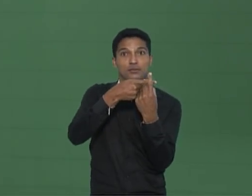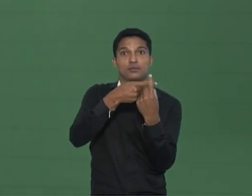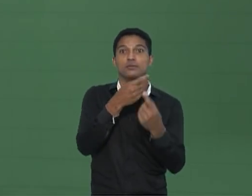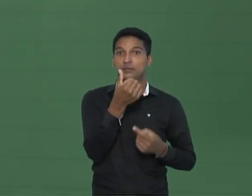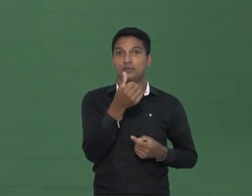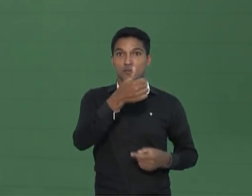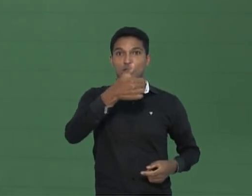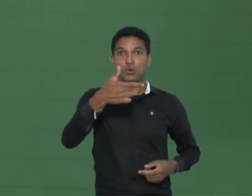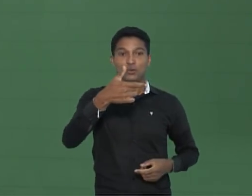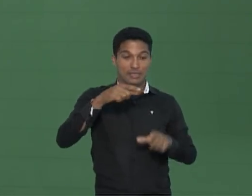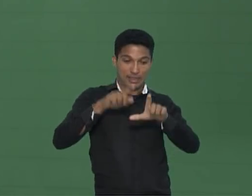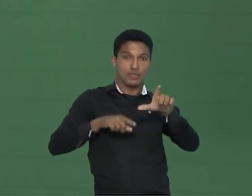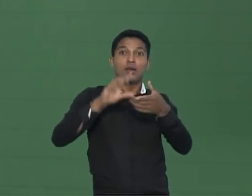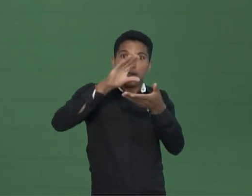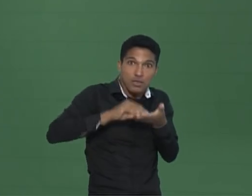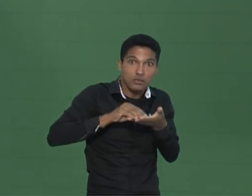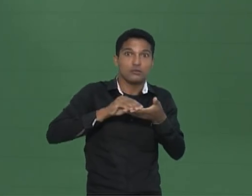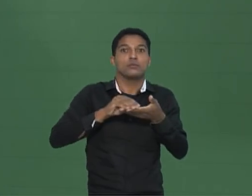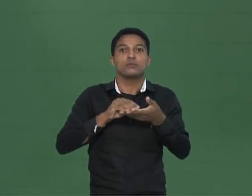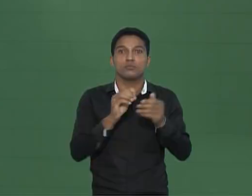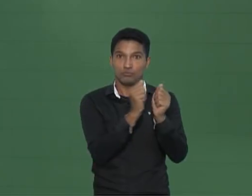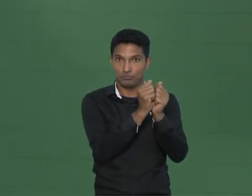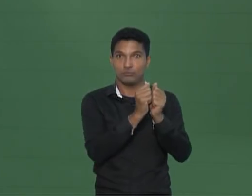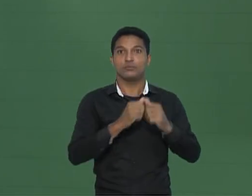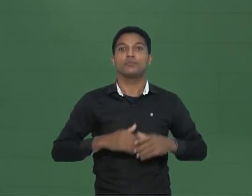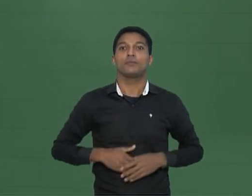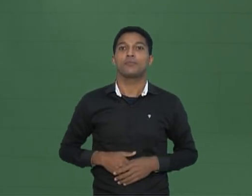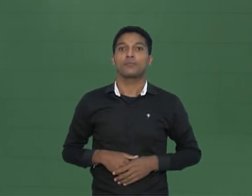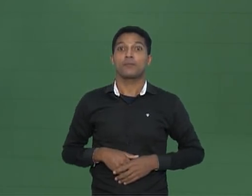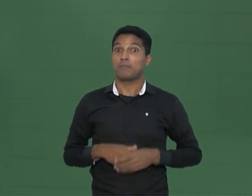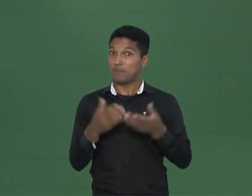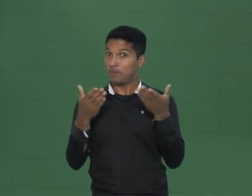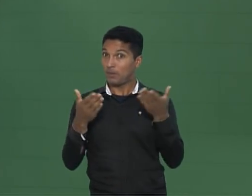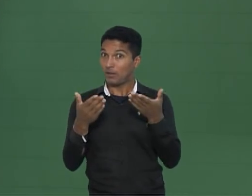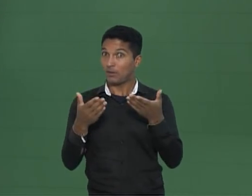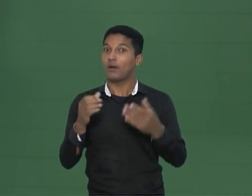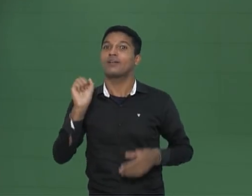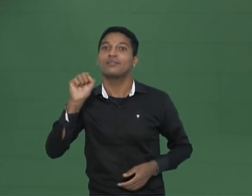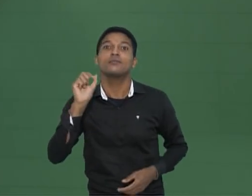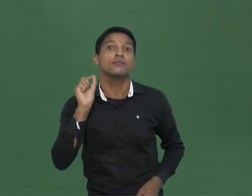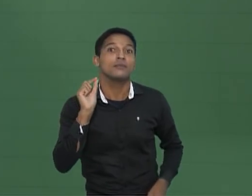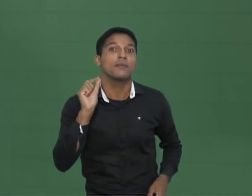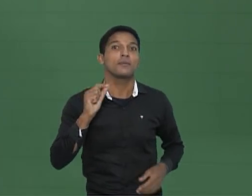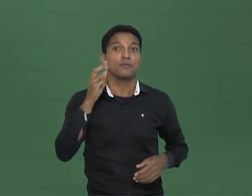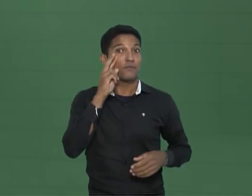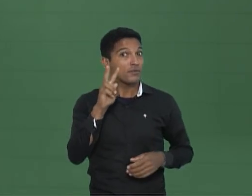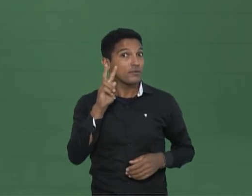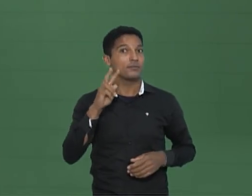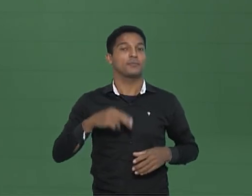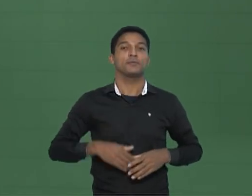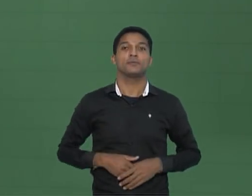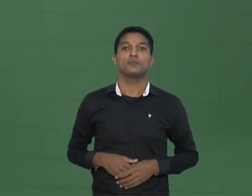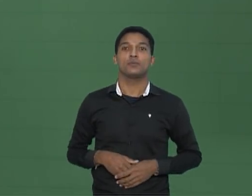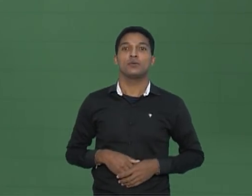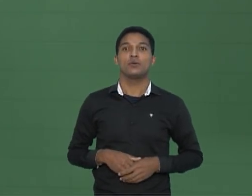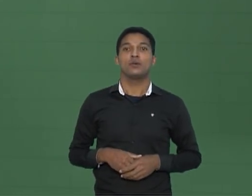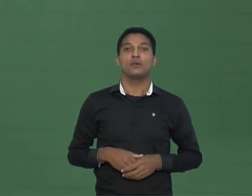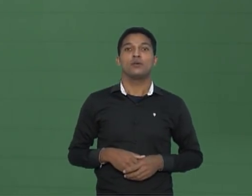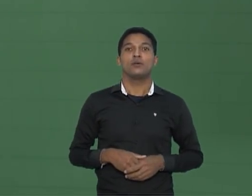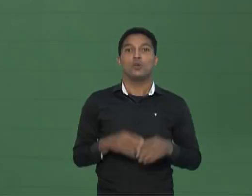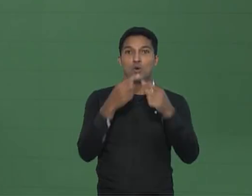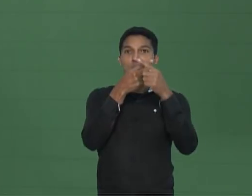eu vou repetir a letra, tá? Agora sim, olha aqui, ó. Toda essa multiplicação